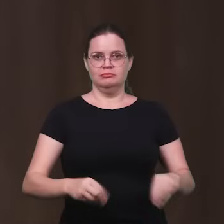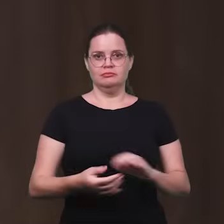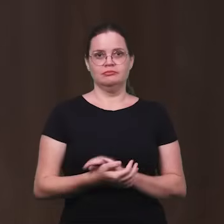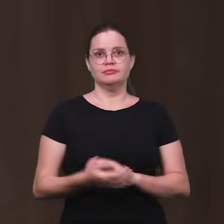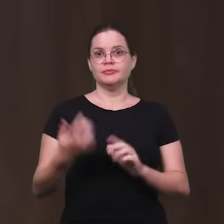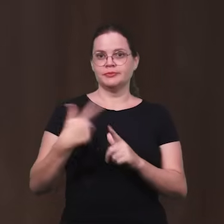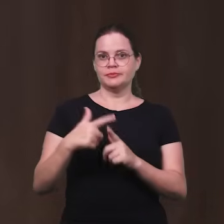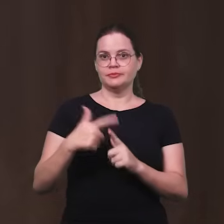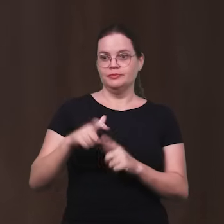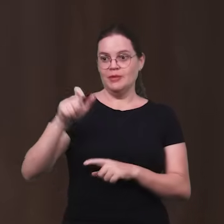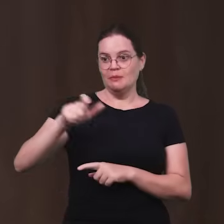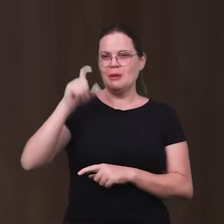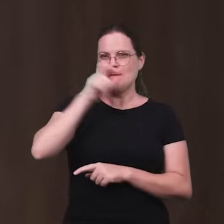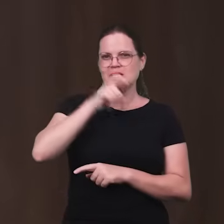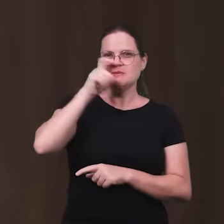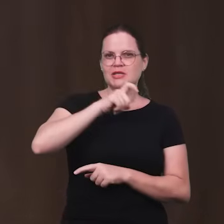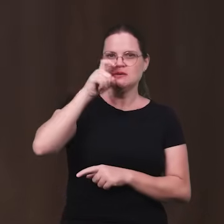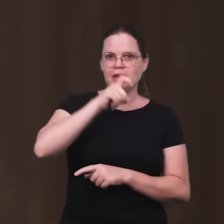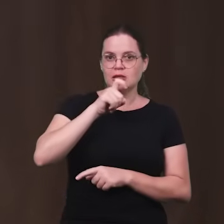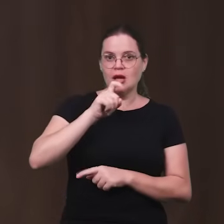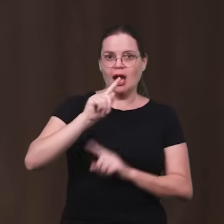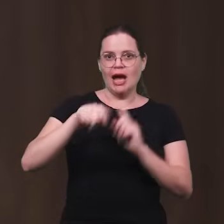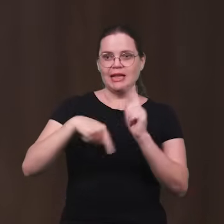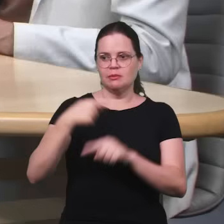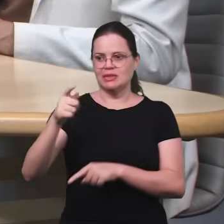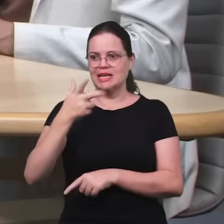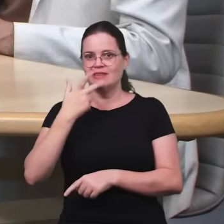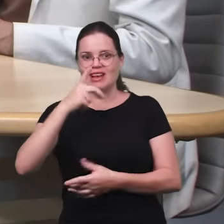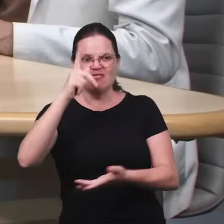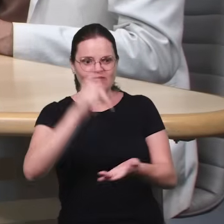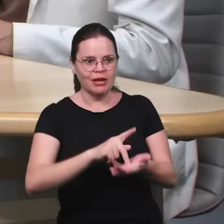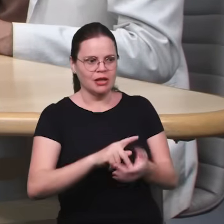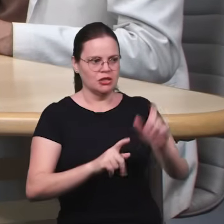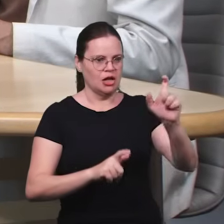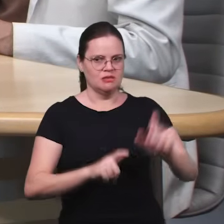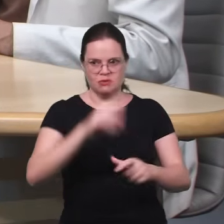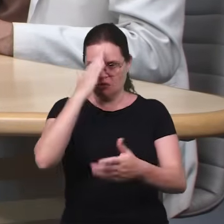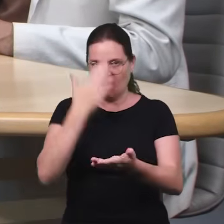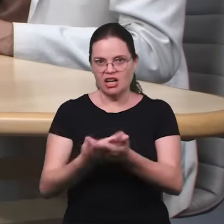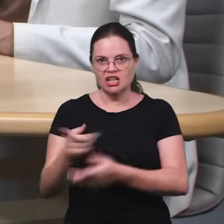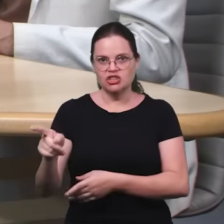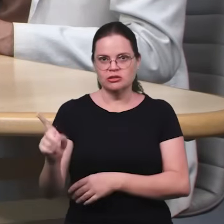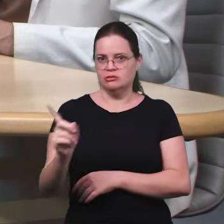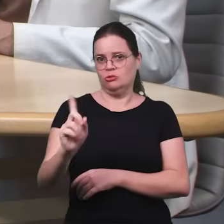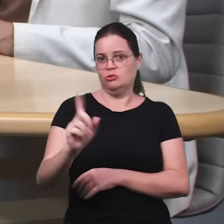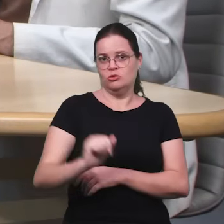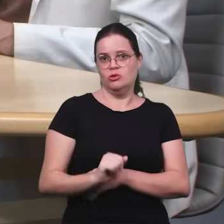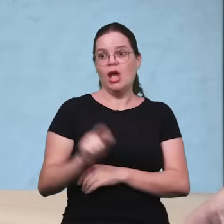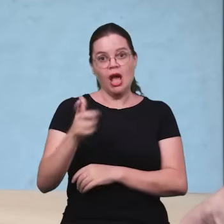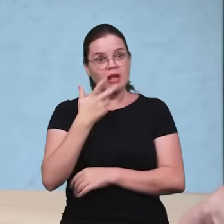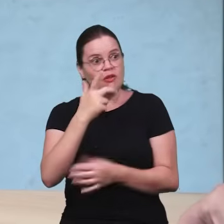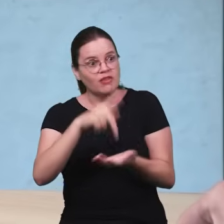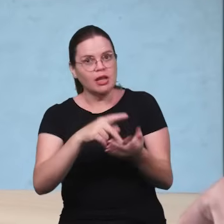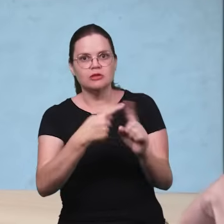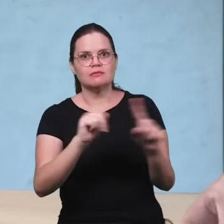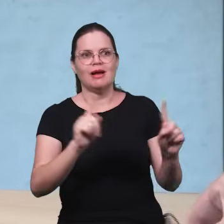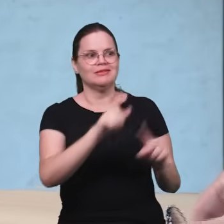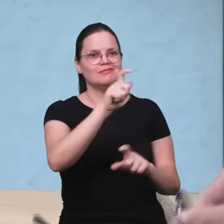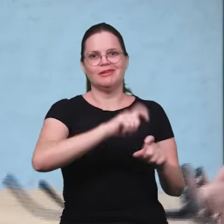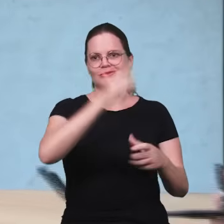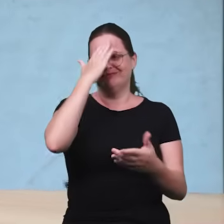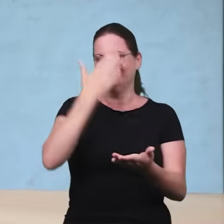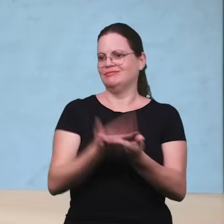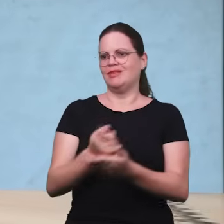fala a verdade, ninguém mais acredita. Exato. A palavra, ela quer